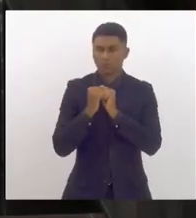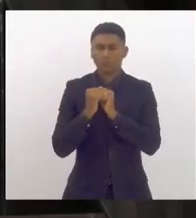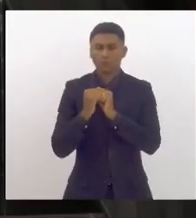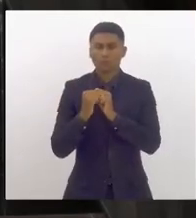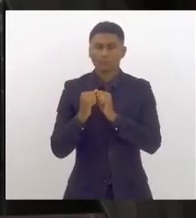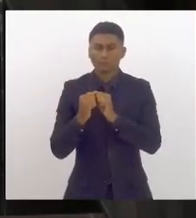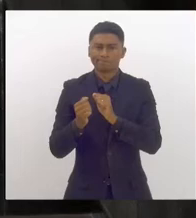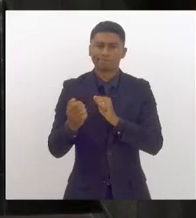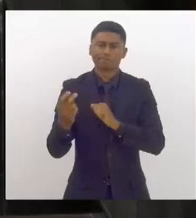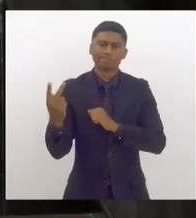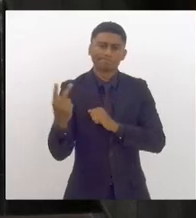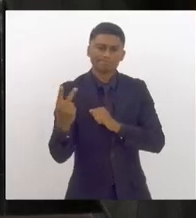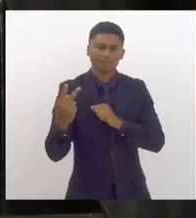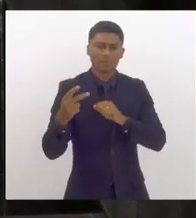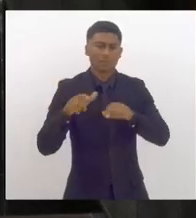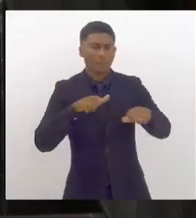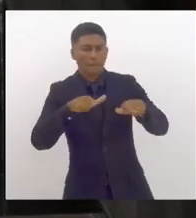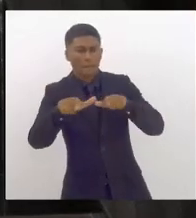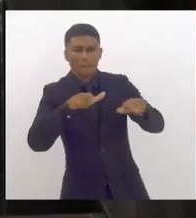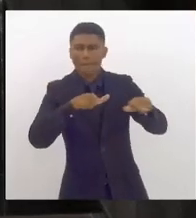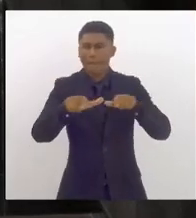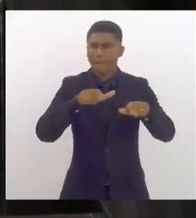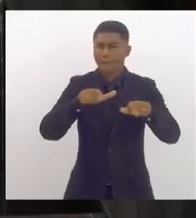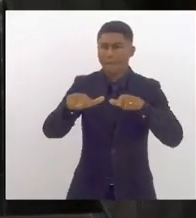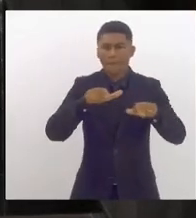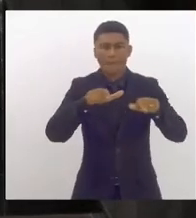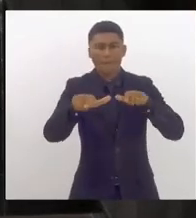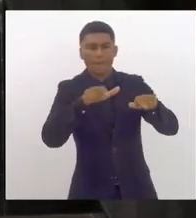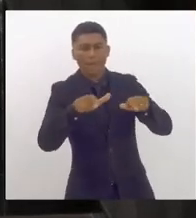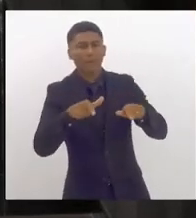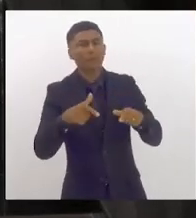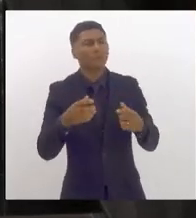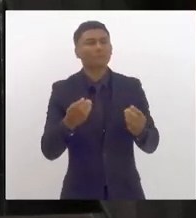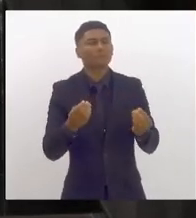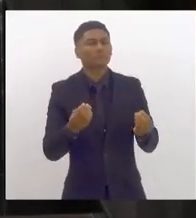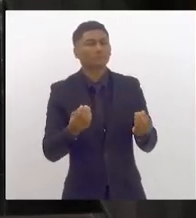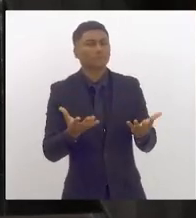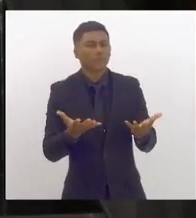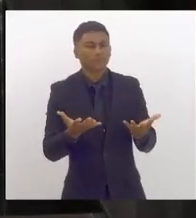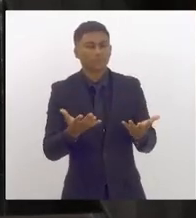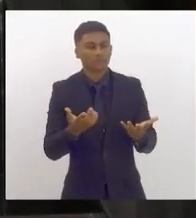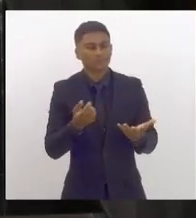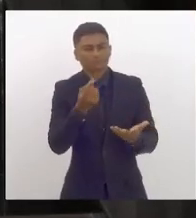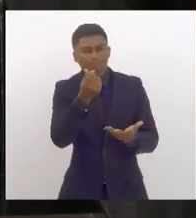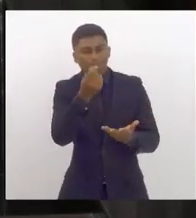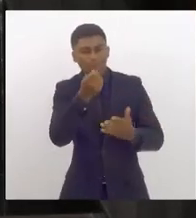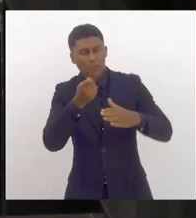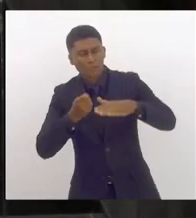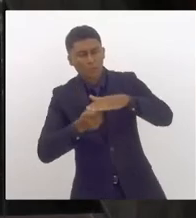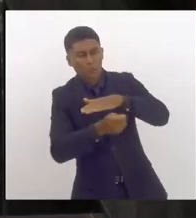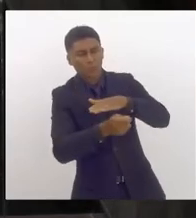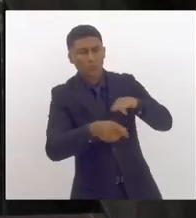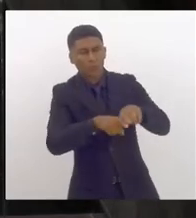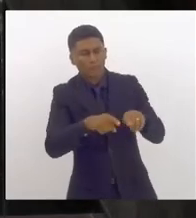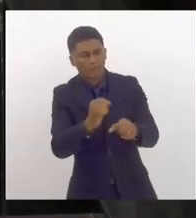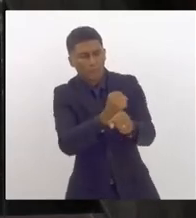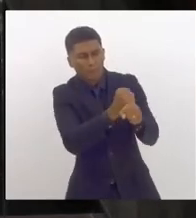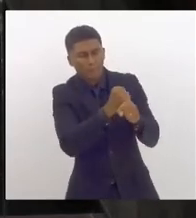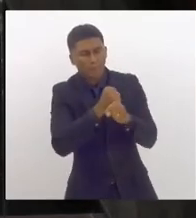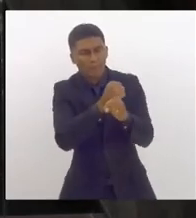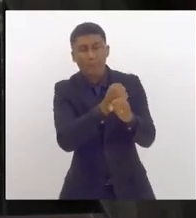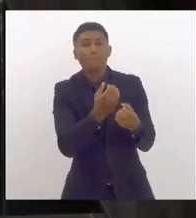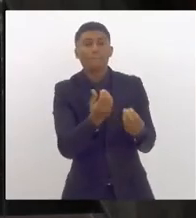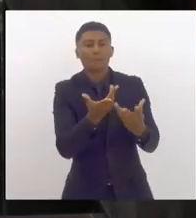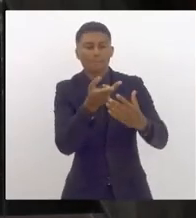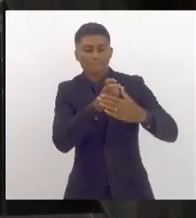conseguir recursos e as obras necessárias para que o metrô se estendesse de Botafogo